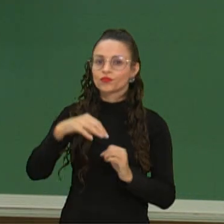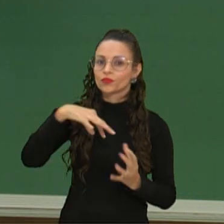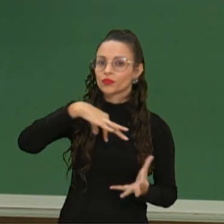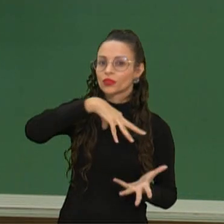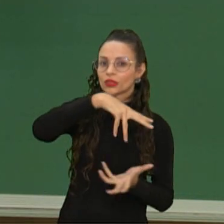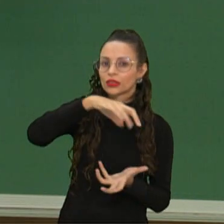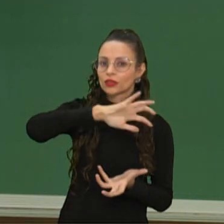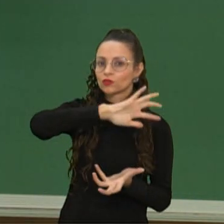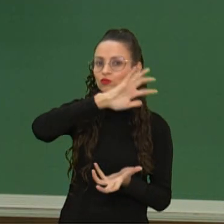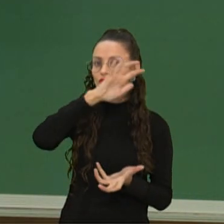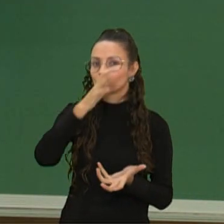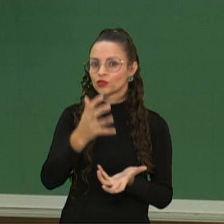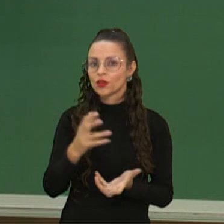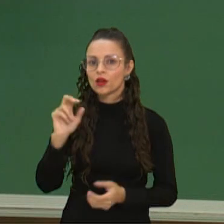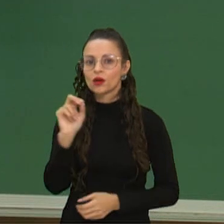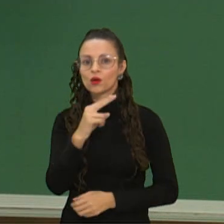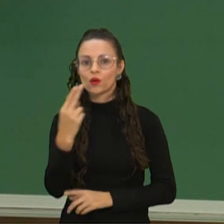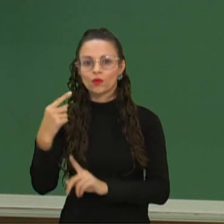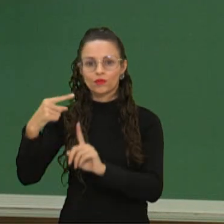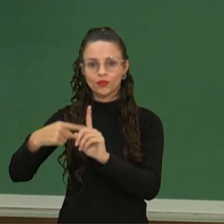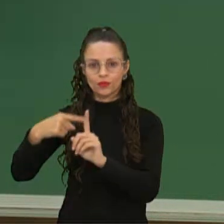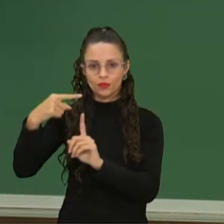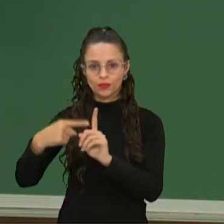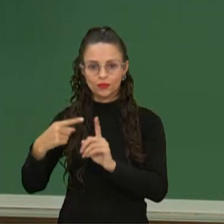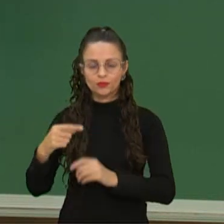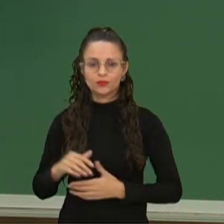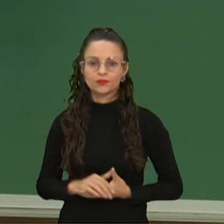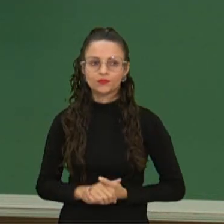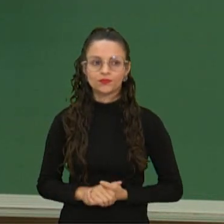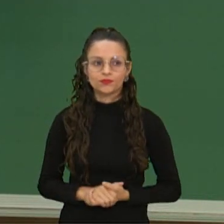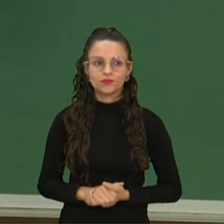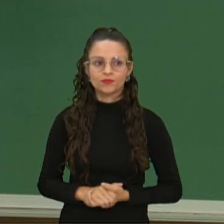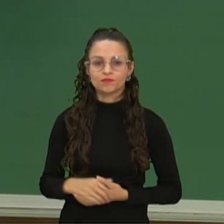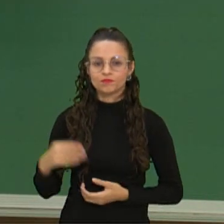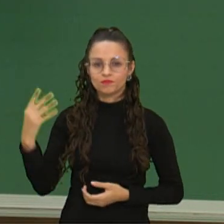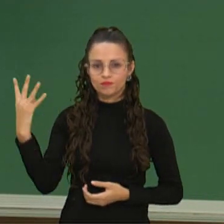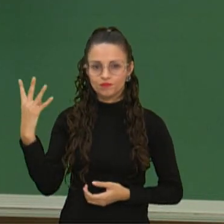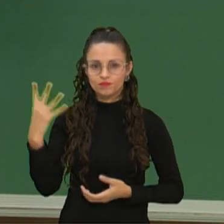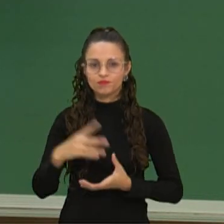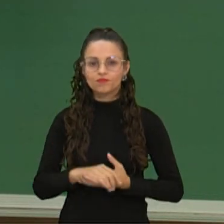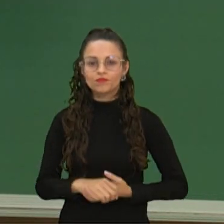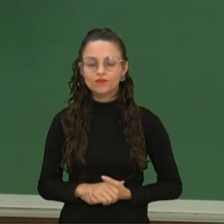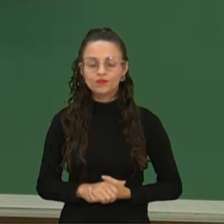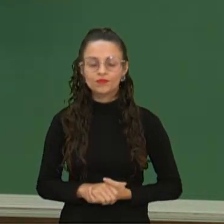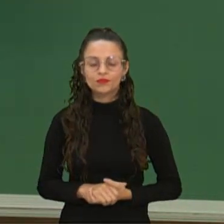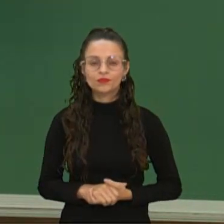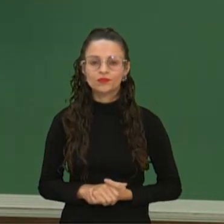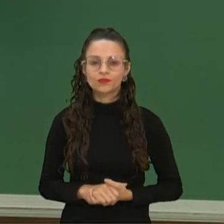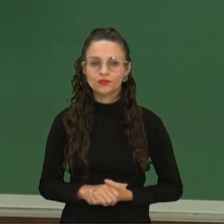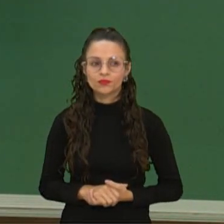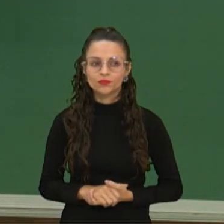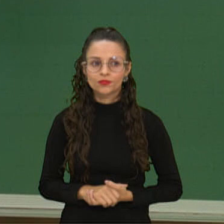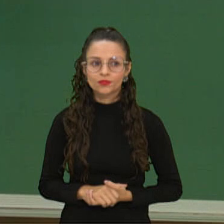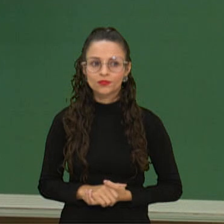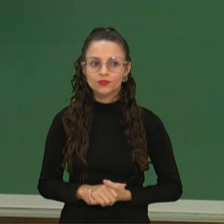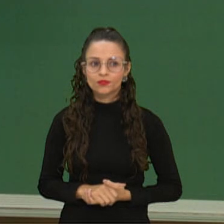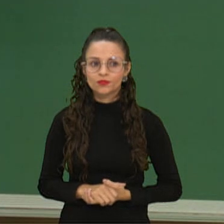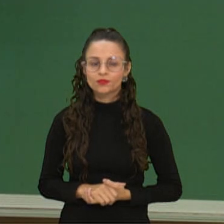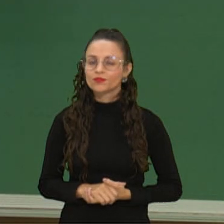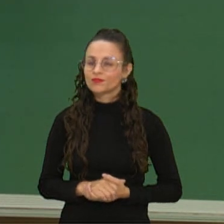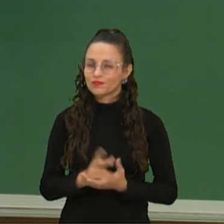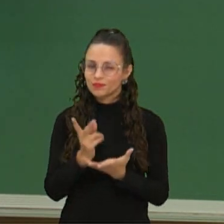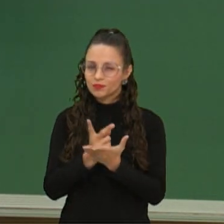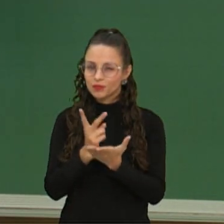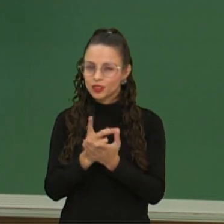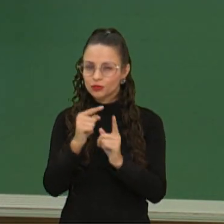temperatura, tá? Number 4. The pronoun it's on line 3 refers to. A número 4 é o mesmo tipo de pergunta,